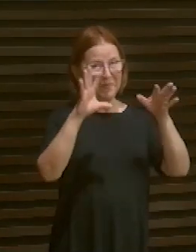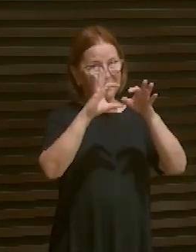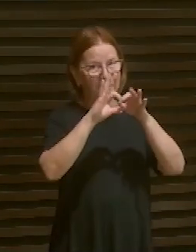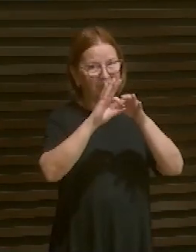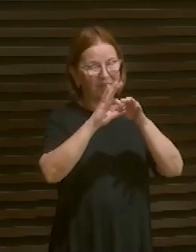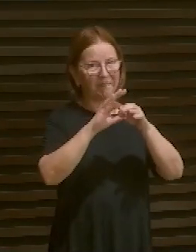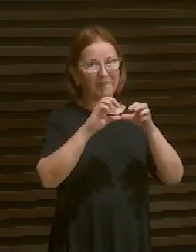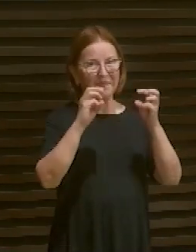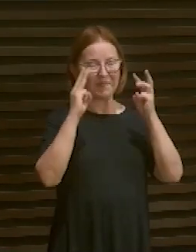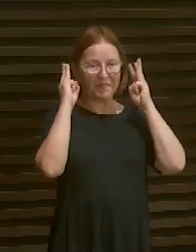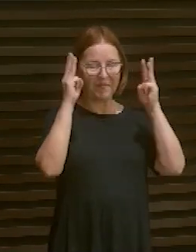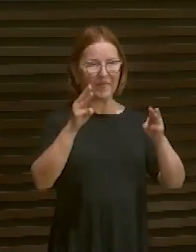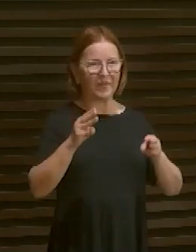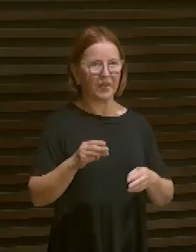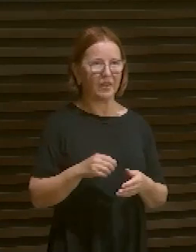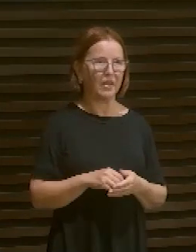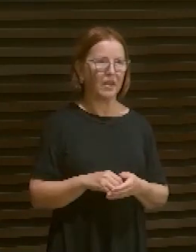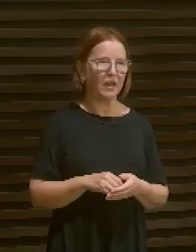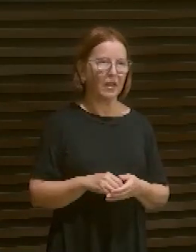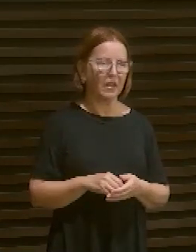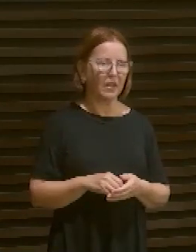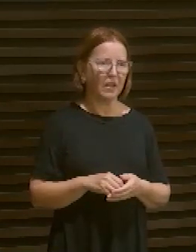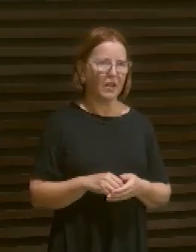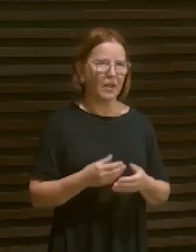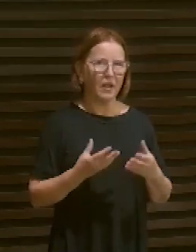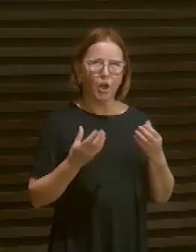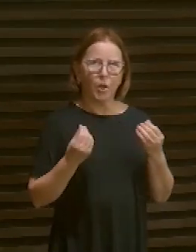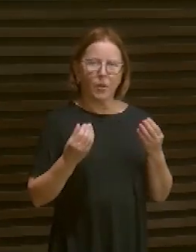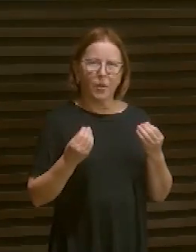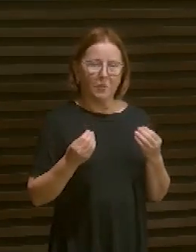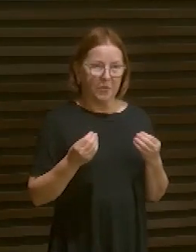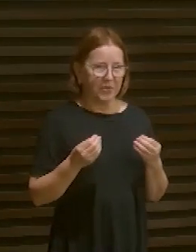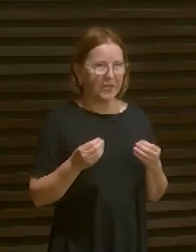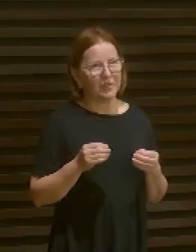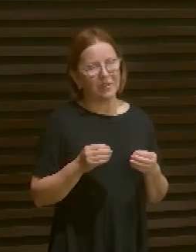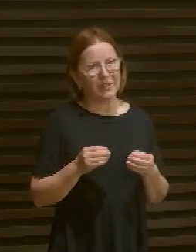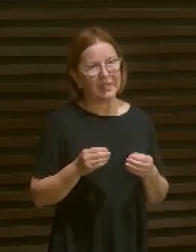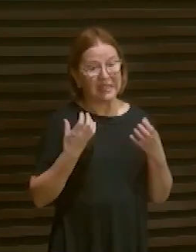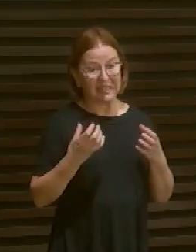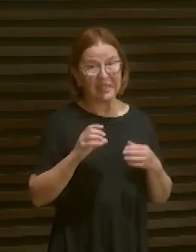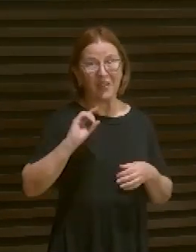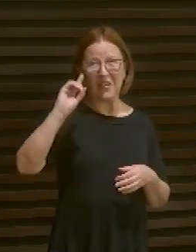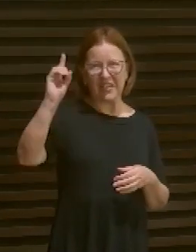de ter um Deus babá, cuidando dos nossos interesses